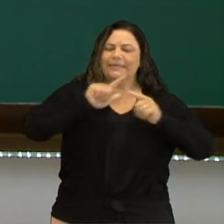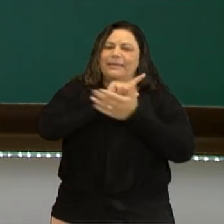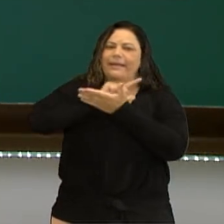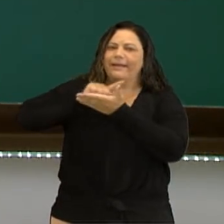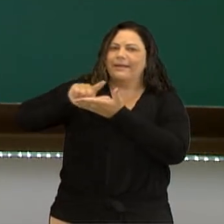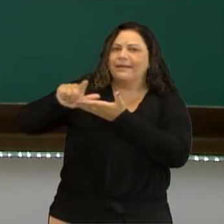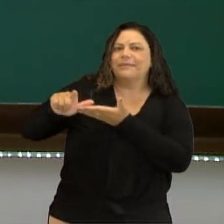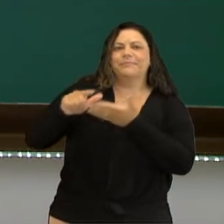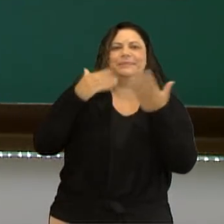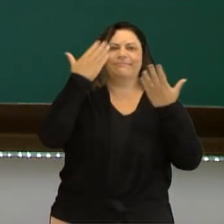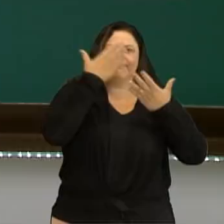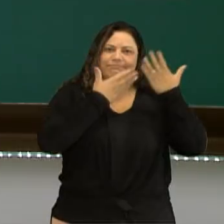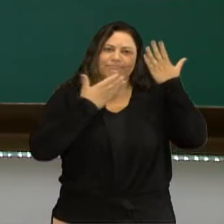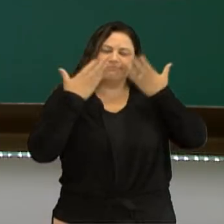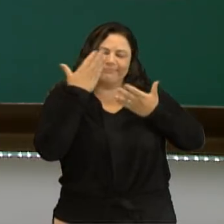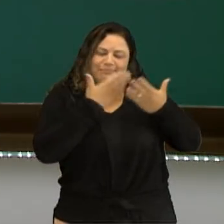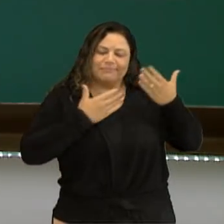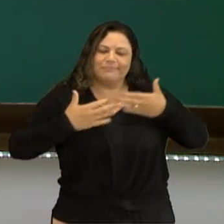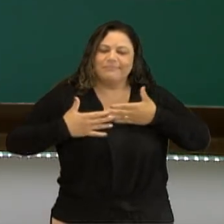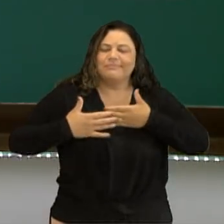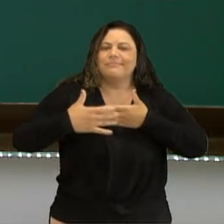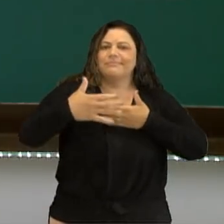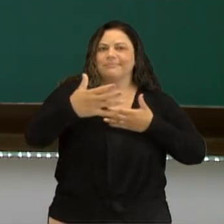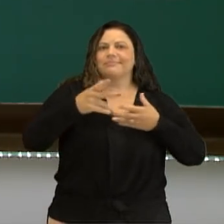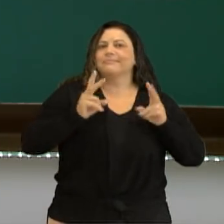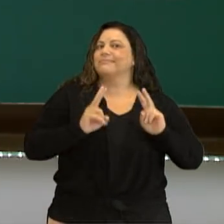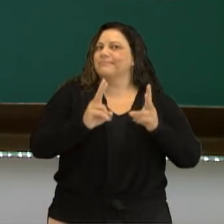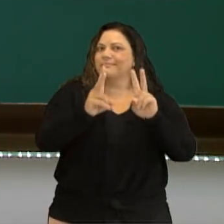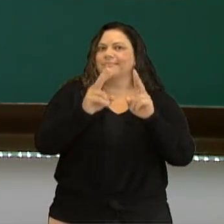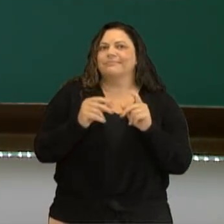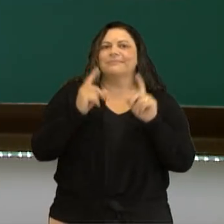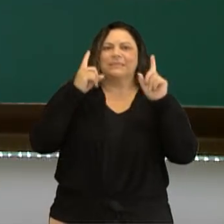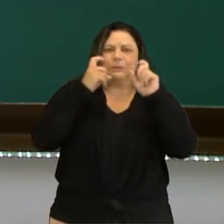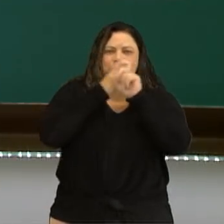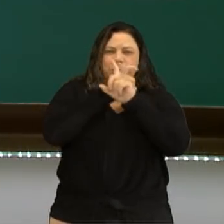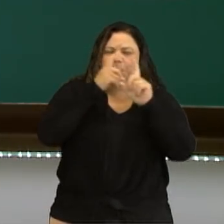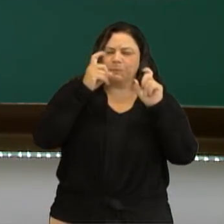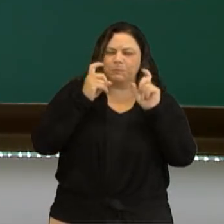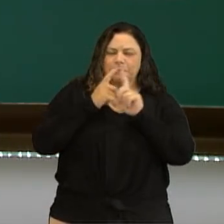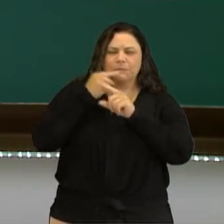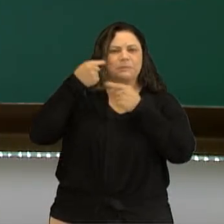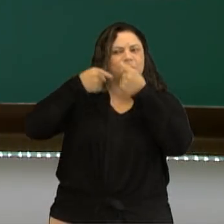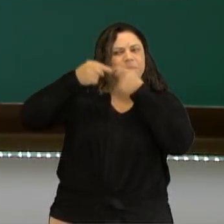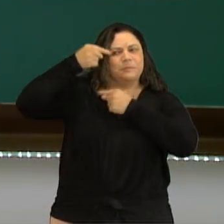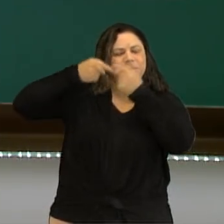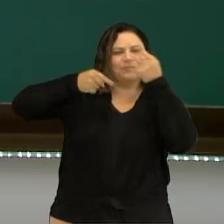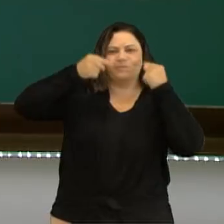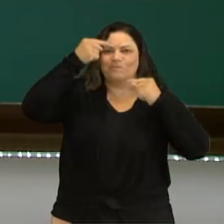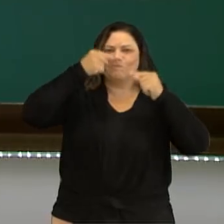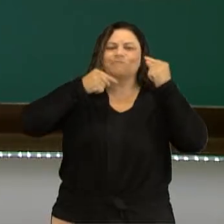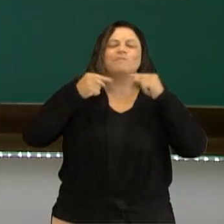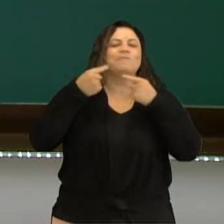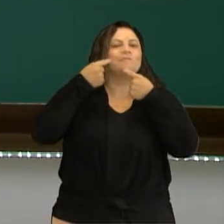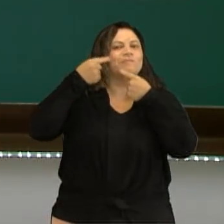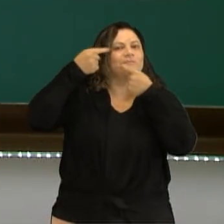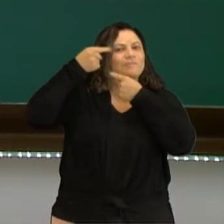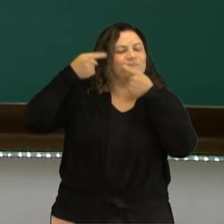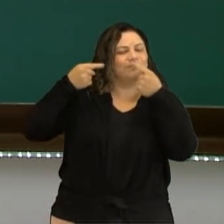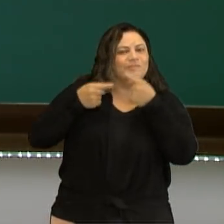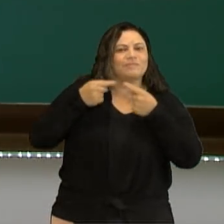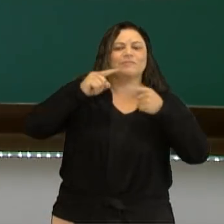rosto e assim por diante, para que esses organismos não se encontrem ali e